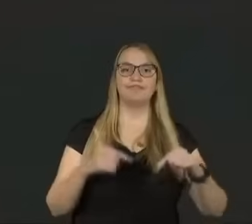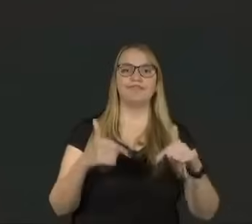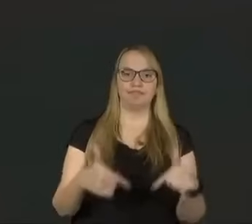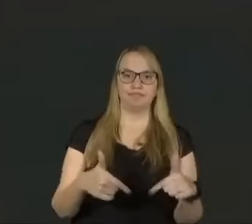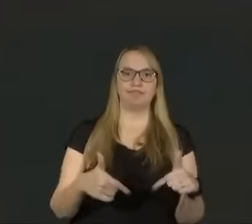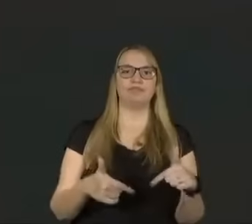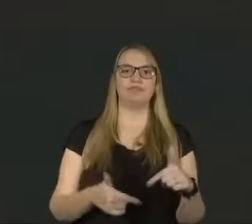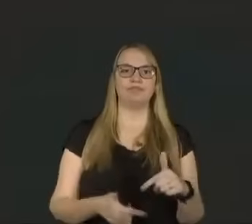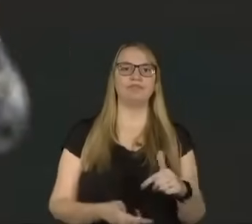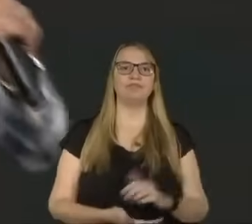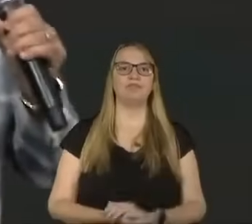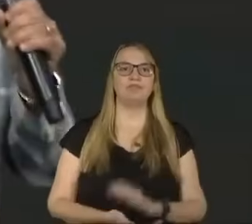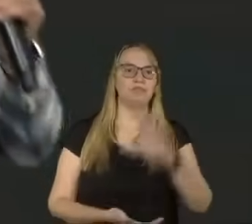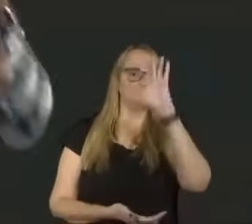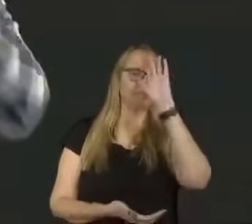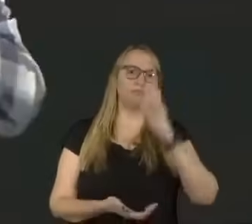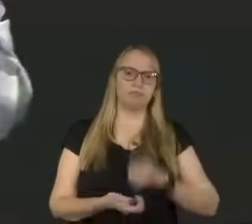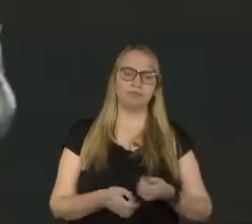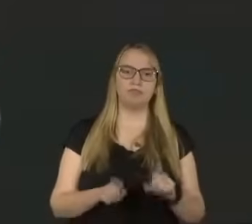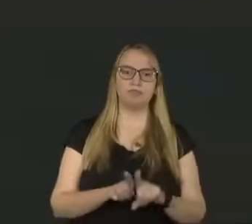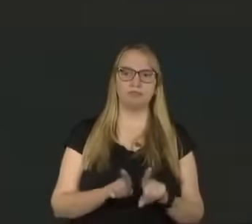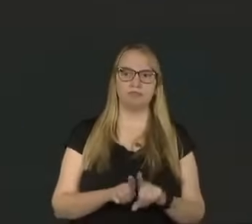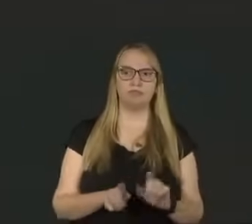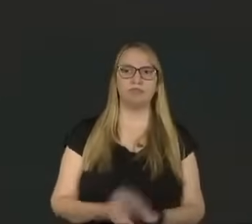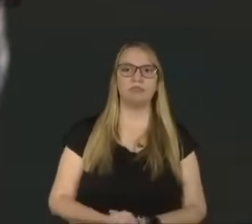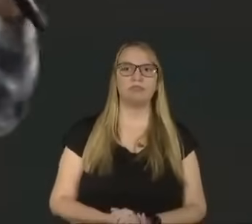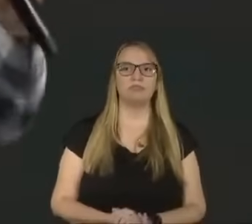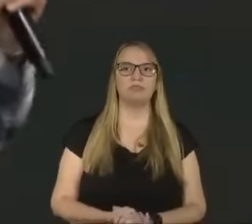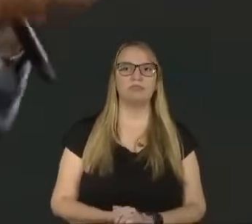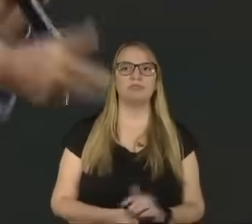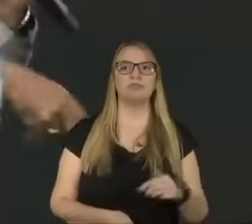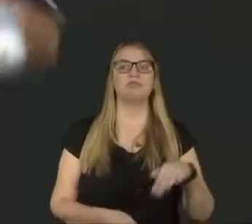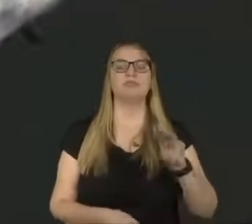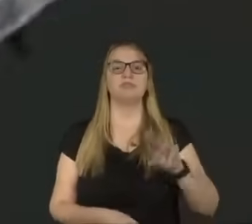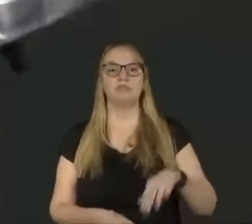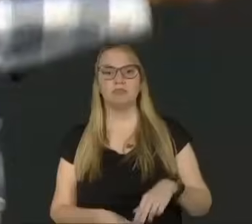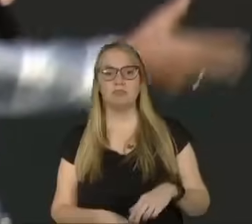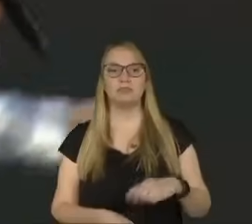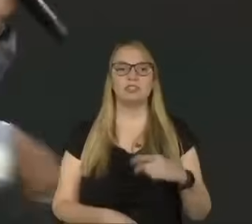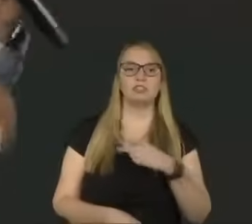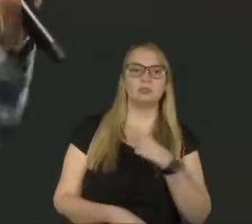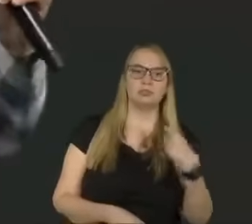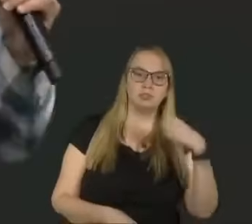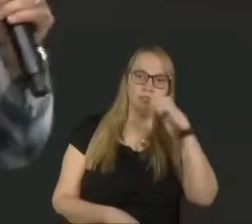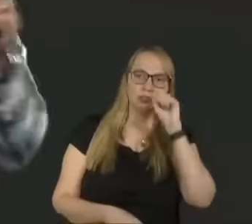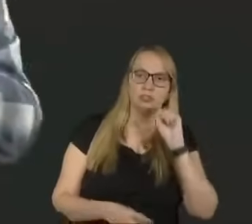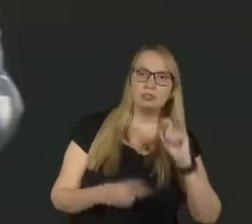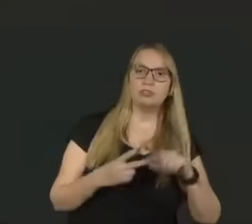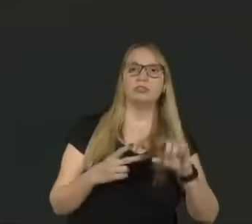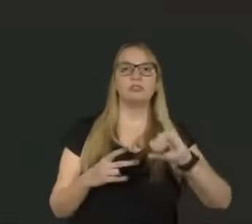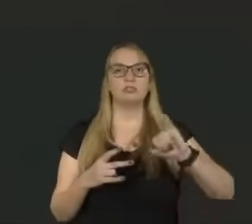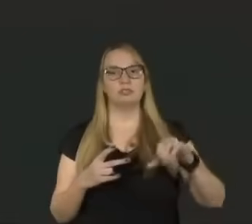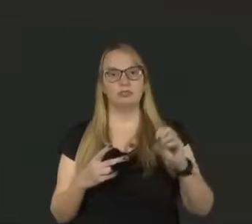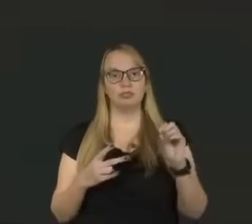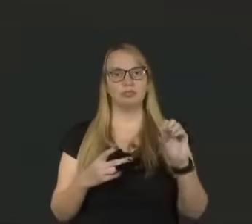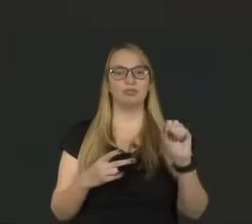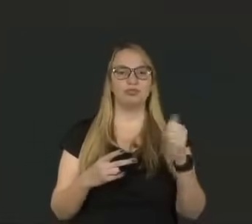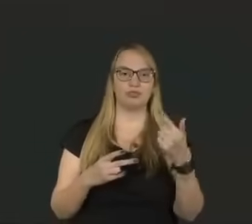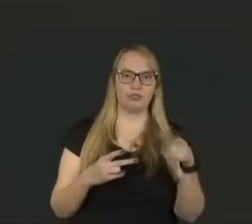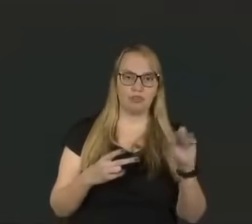atitudes e aí vai tá quem é Silas Malafaia Quem é João Quem é Manuel e quem são